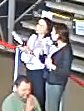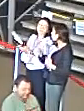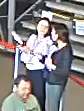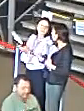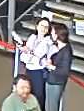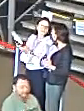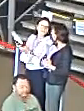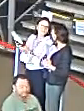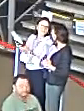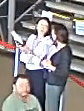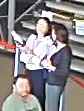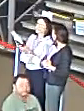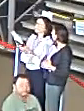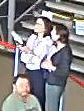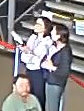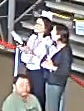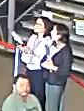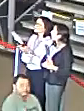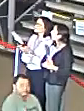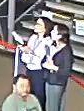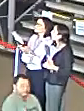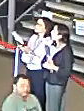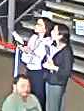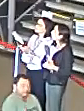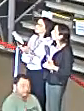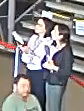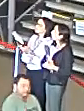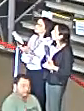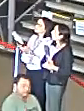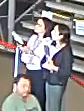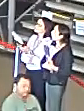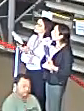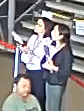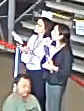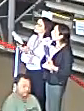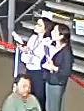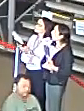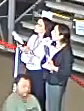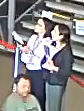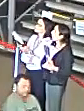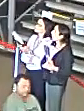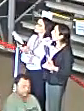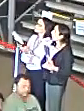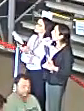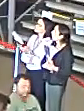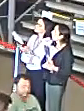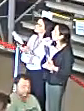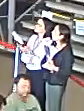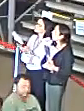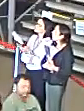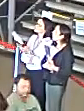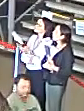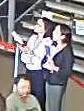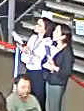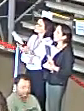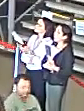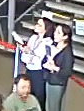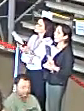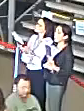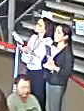o Jairo Valéria e a glória né Depois de tanto transtorno tantos intensílios